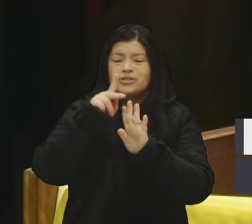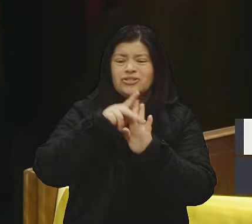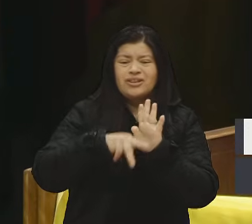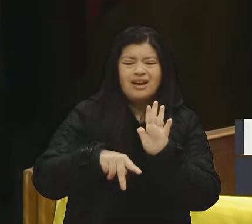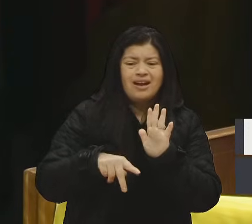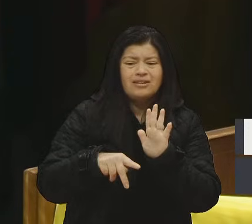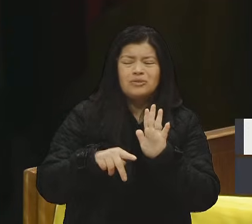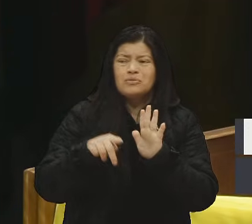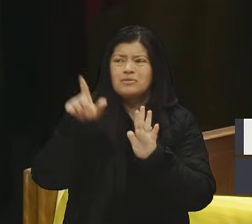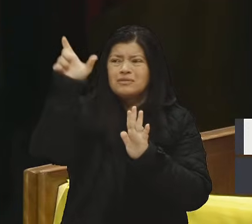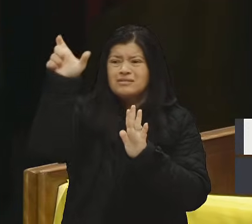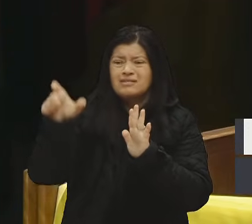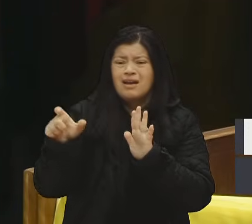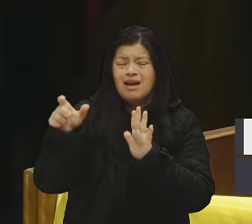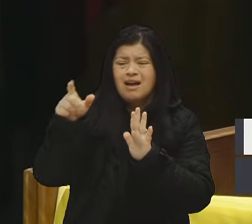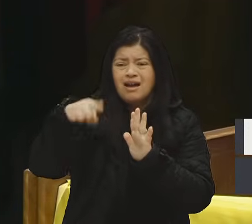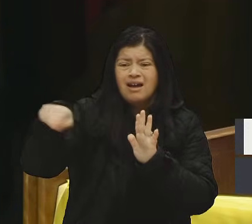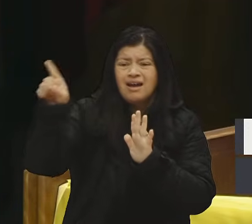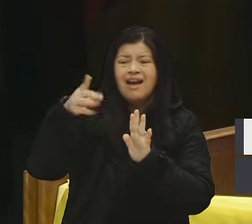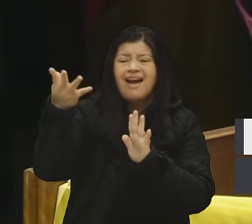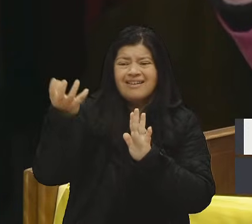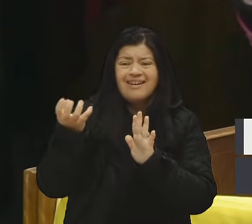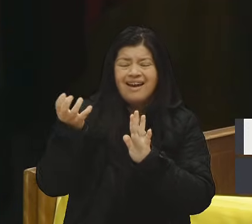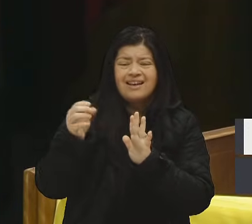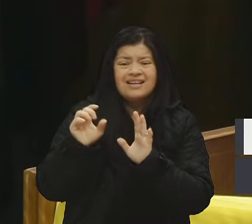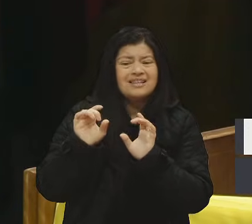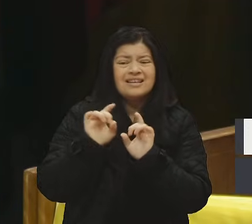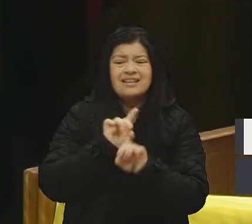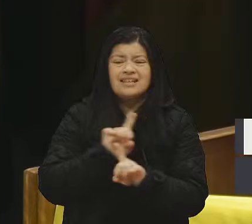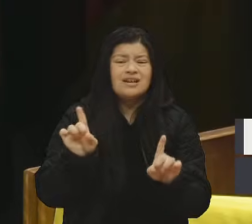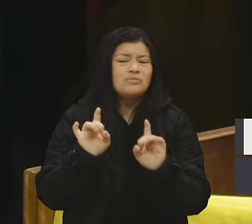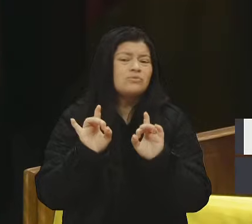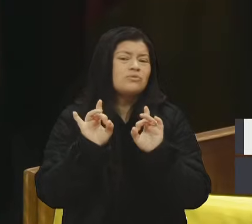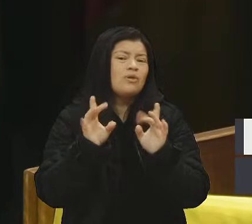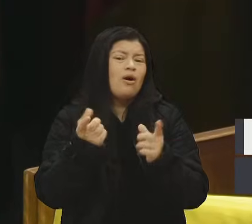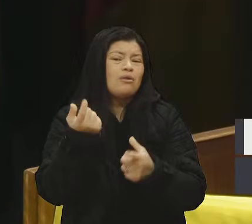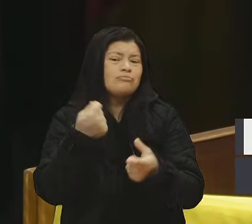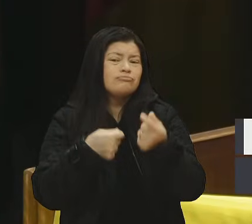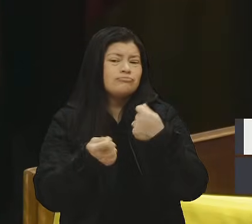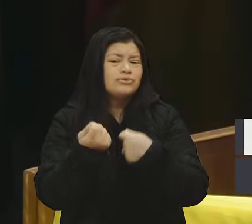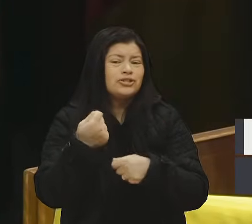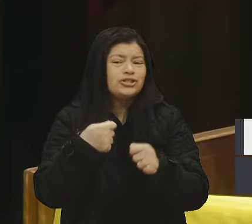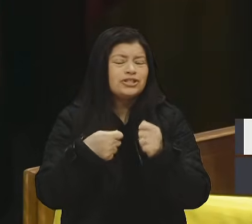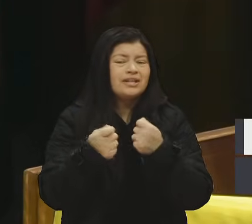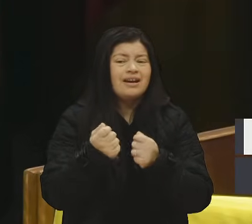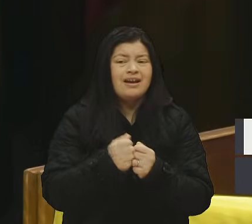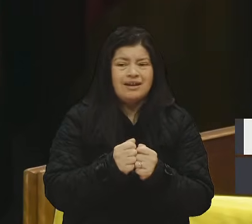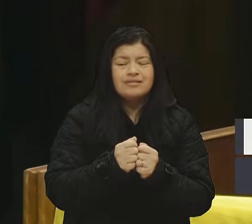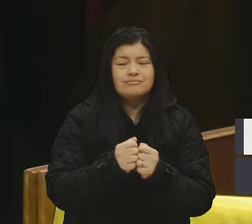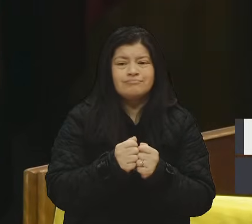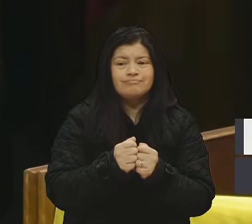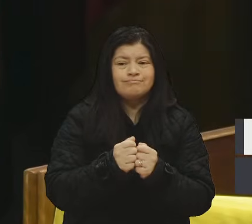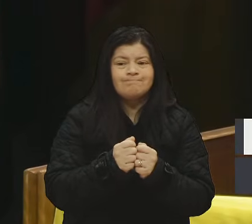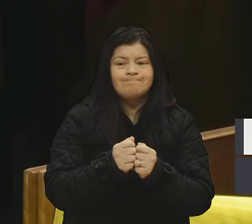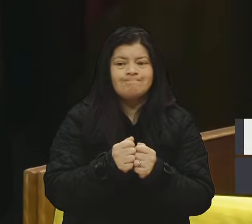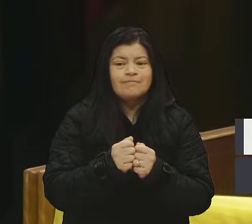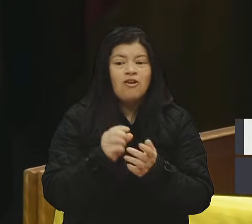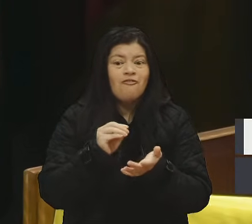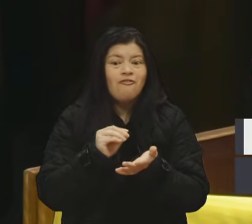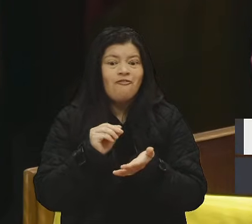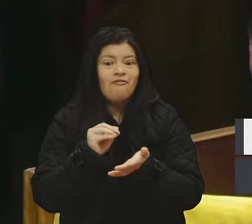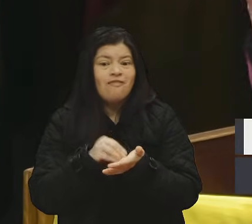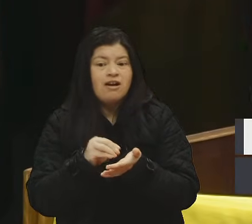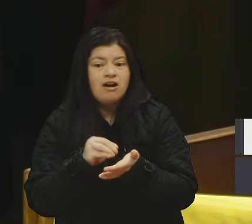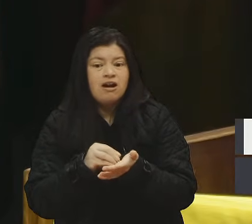eles querem, não é só capitalismo selvagem, é capitalismo sem risco. É se apropriar do Estado